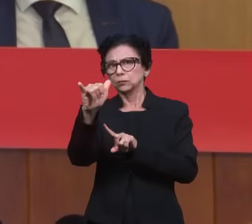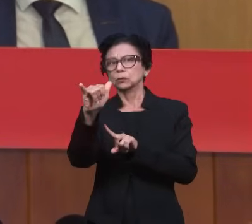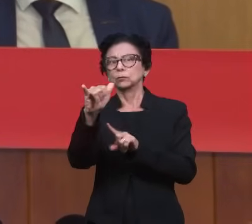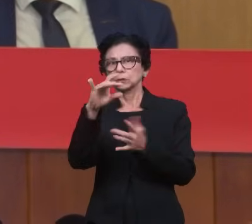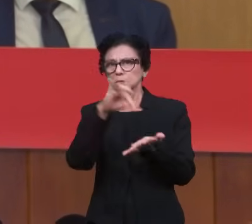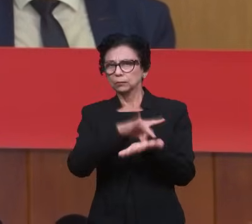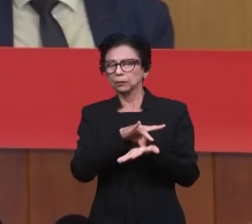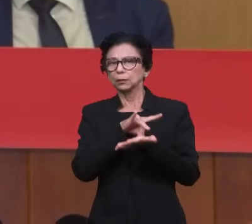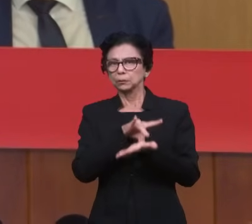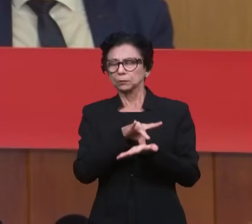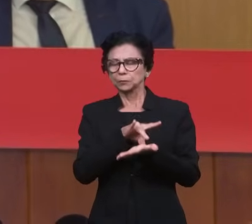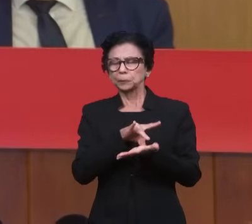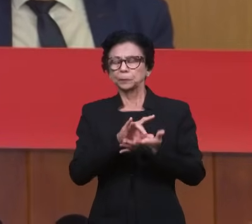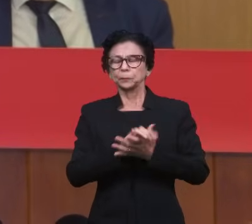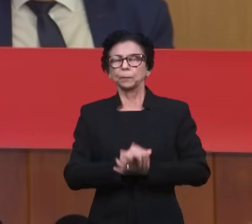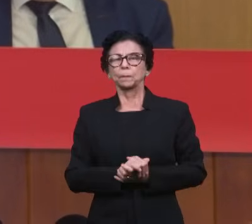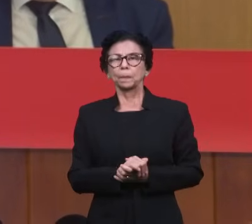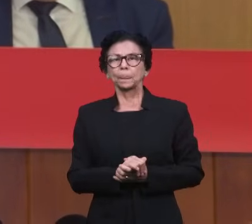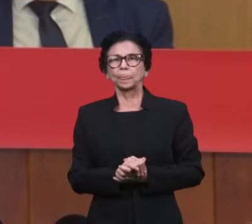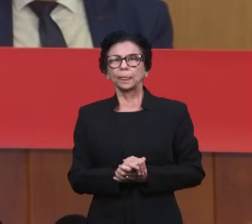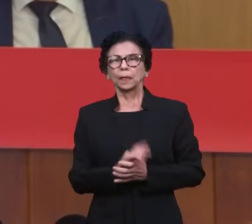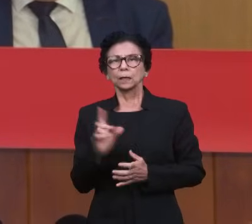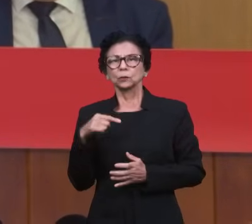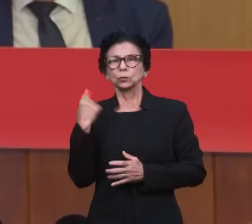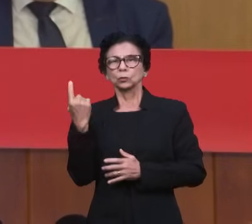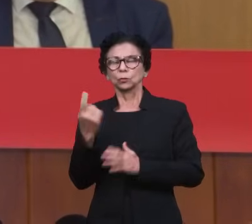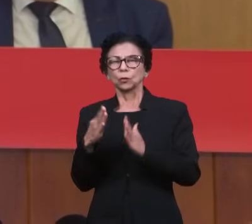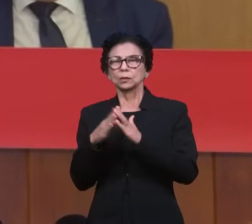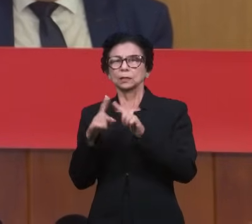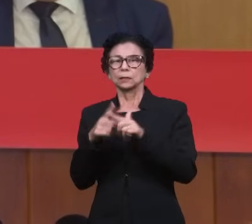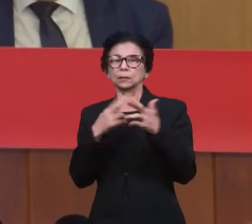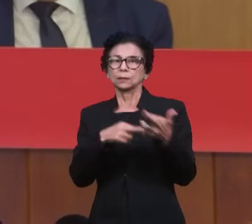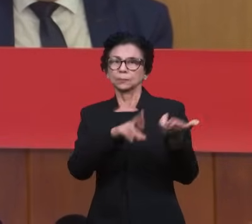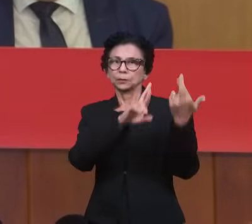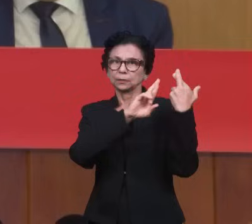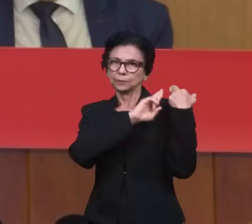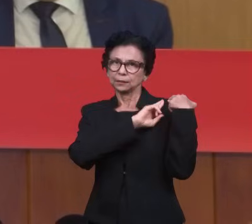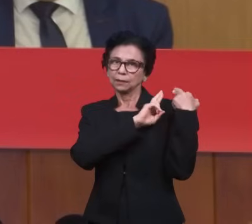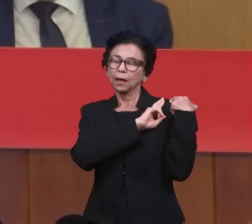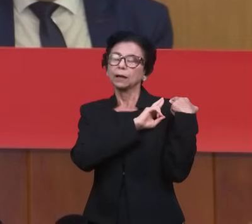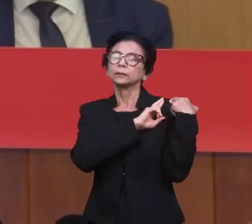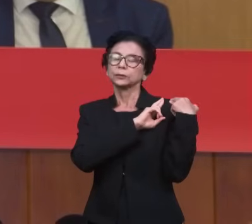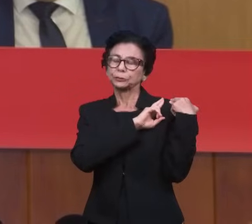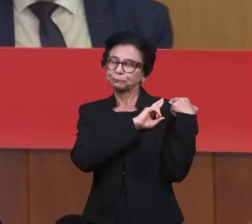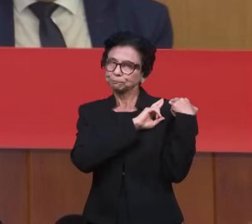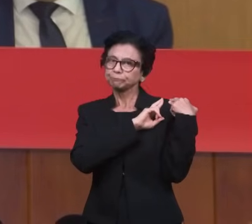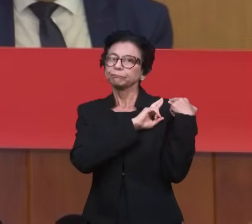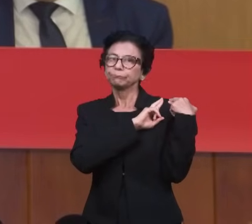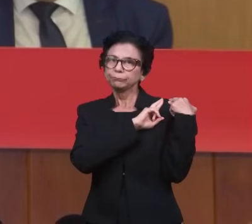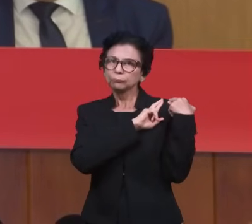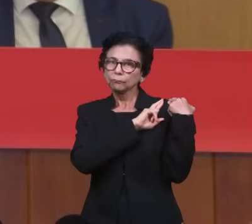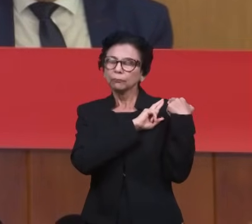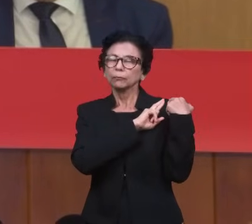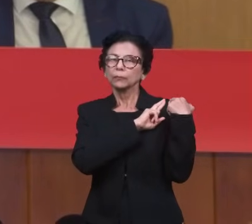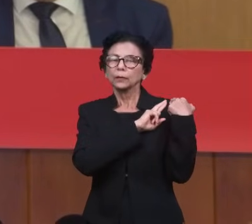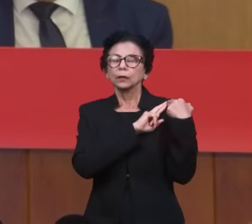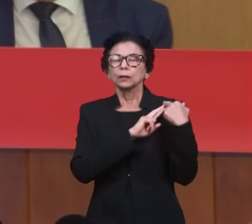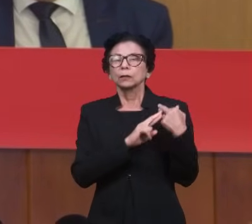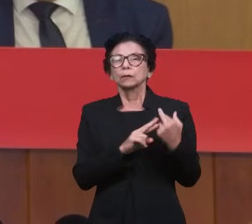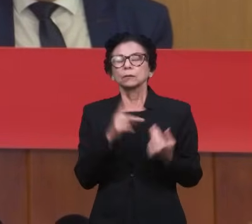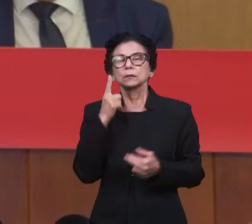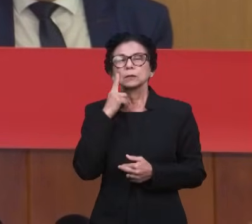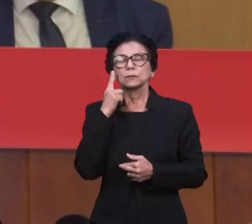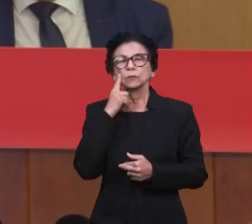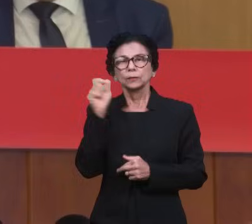igreja, nós estamos incumbidos desta tarefa. Os sinais que serão mostrados